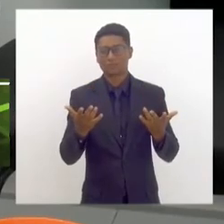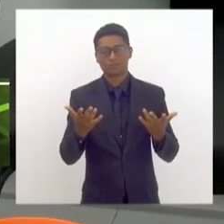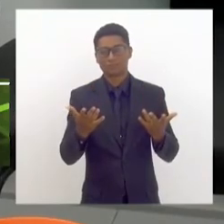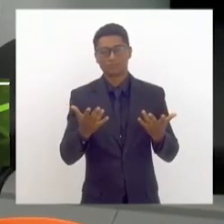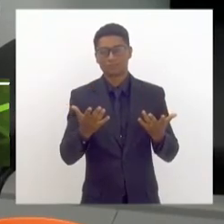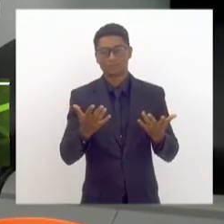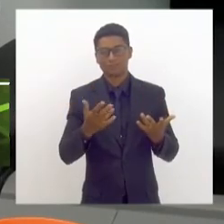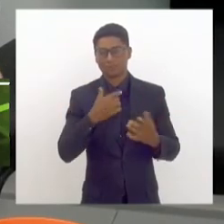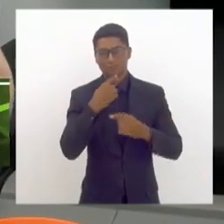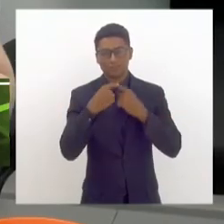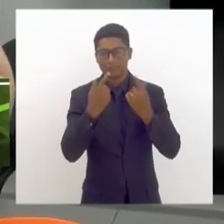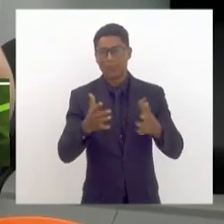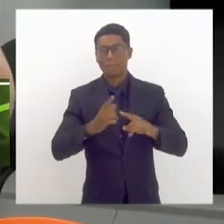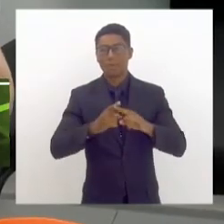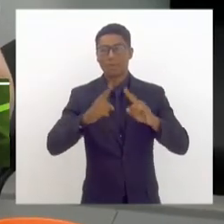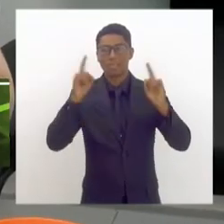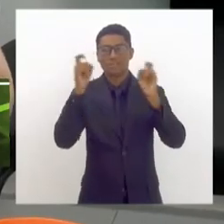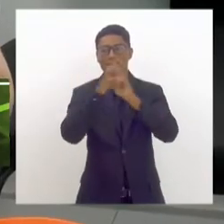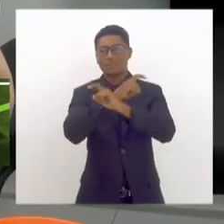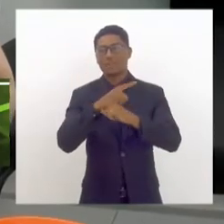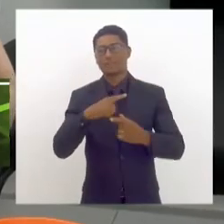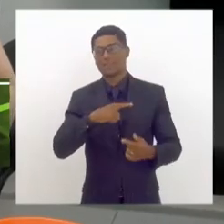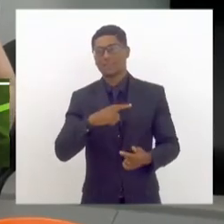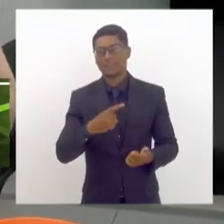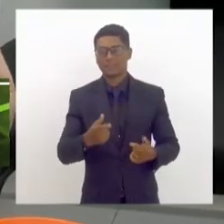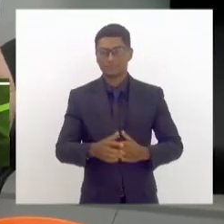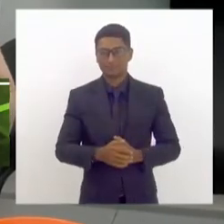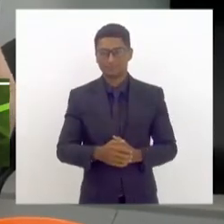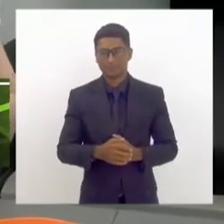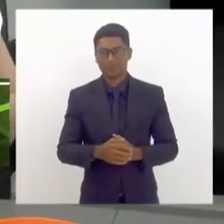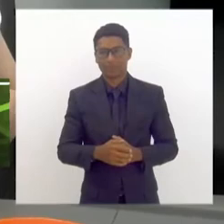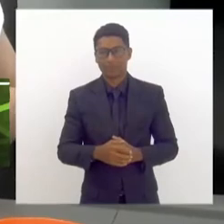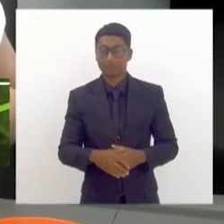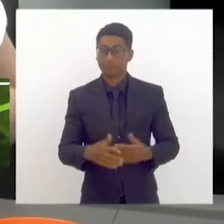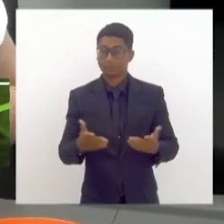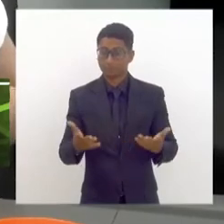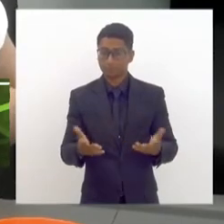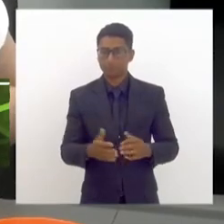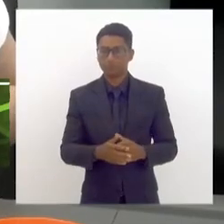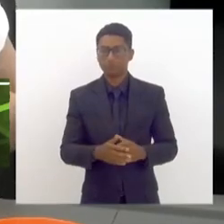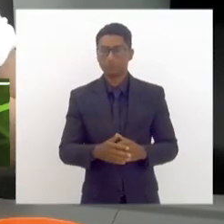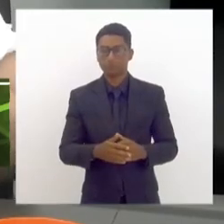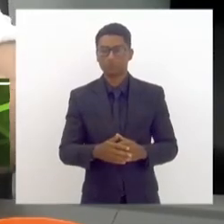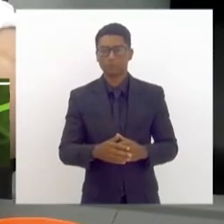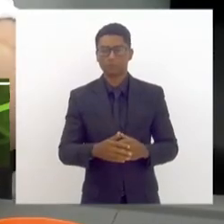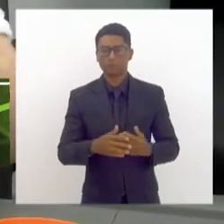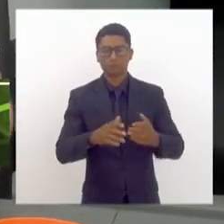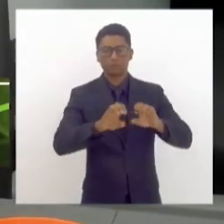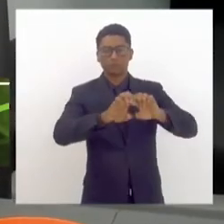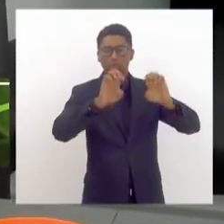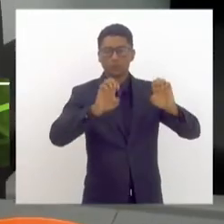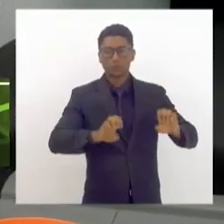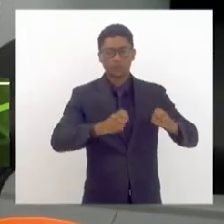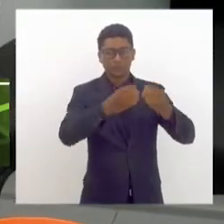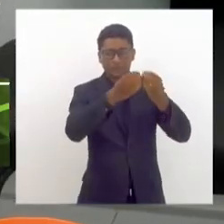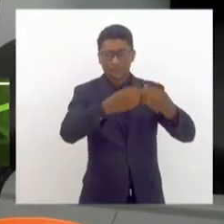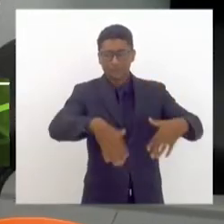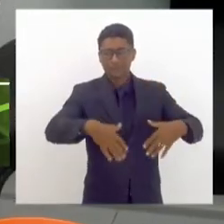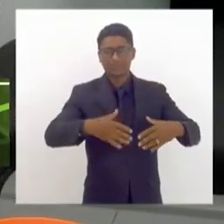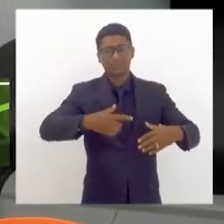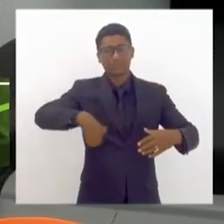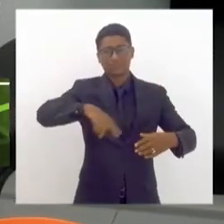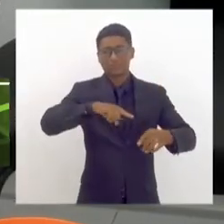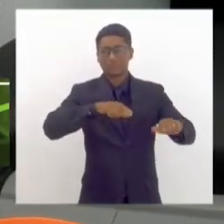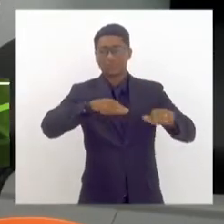as questões estruturais, elas atacam sobremaneira a qualidade do trabalho, né? Ainda que eu também ache que a gente tenha